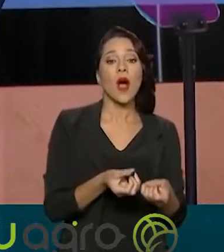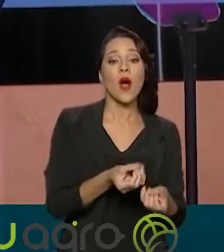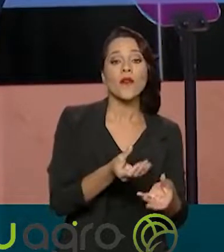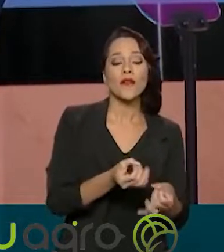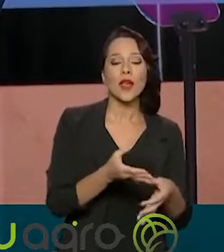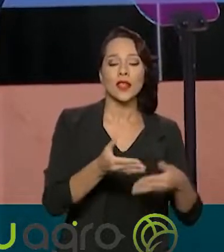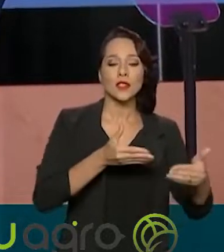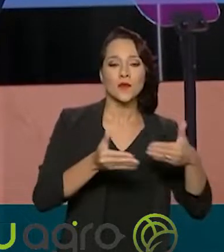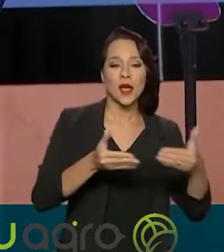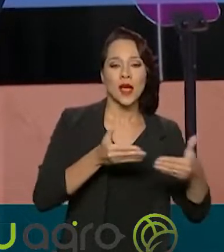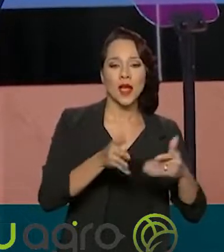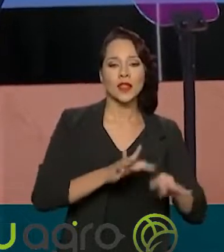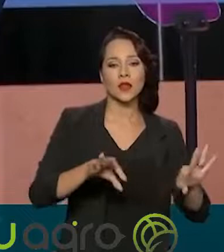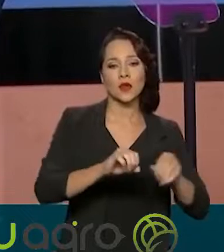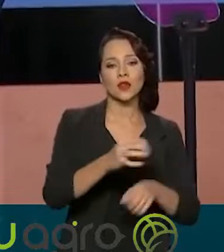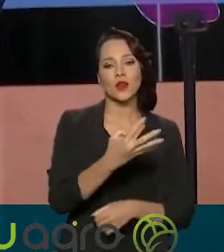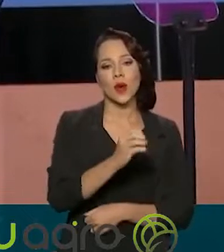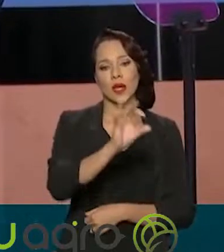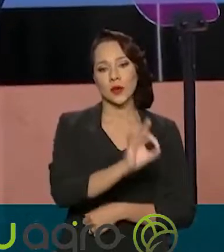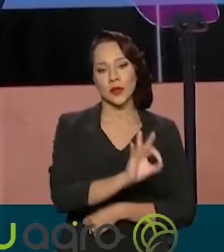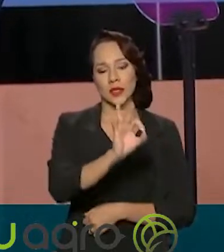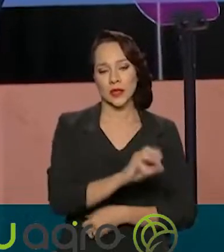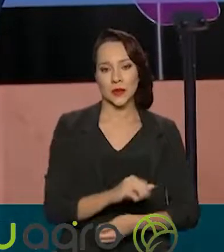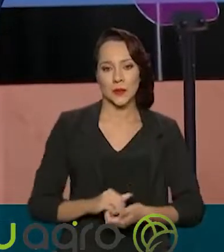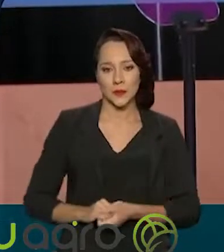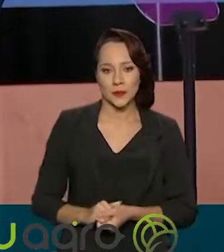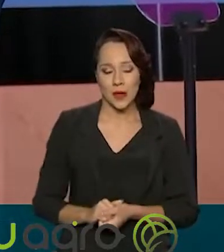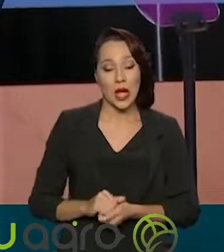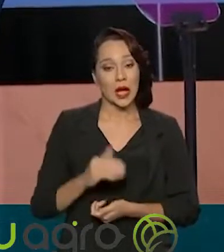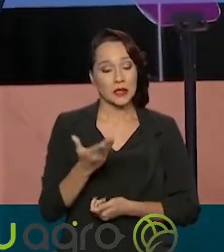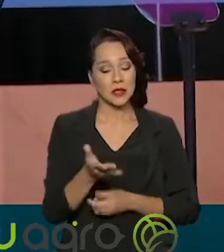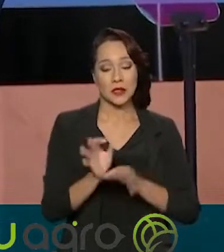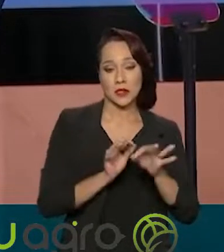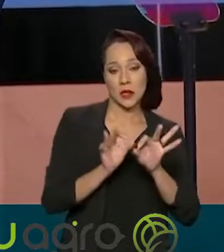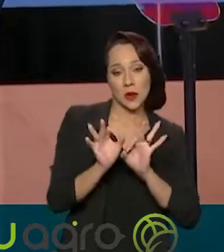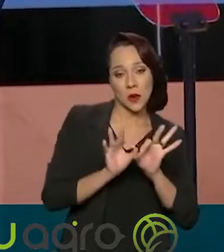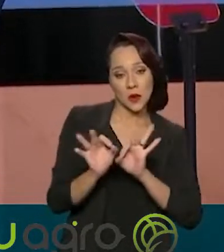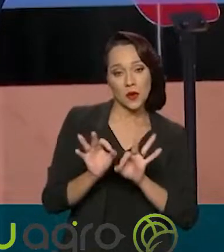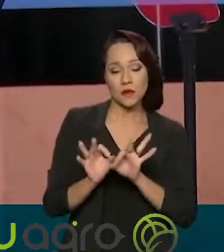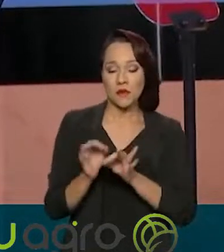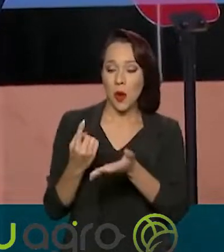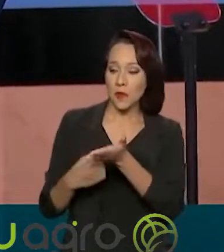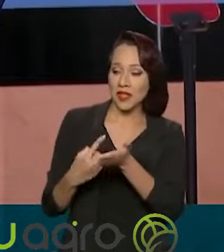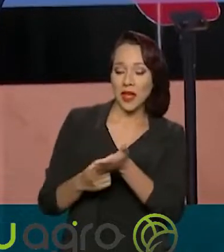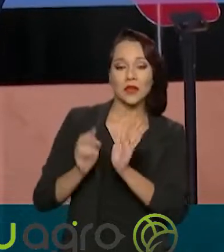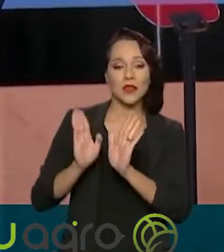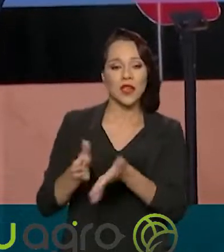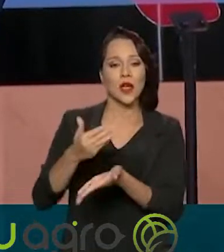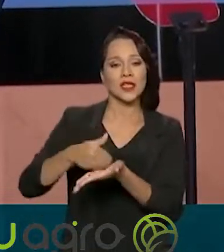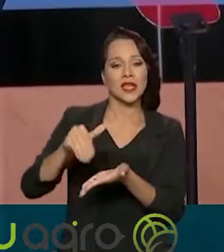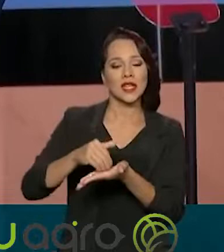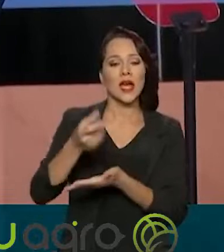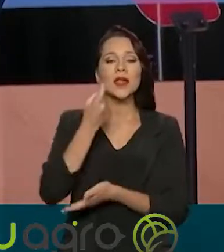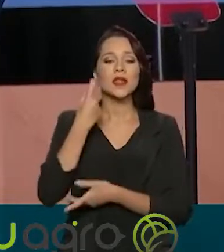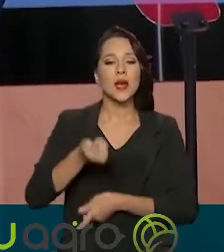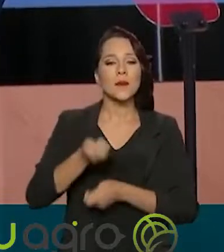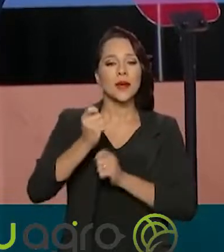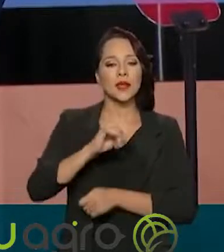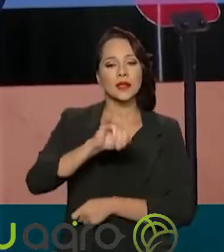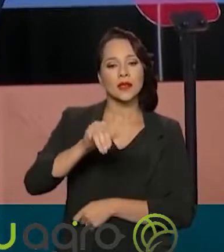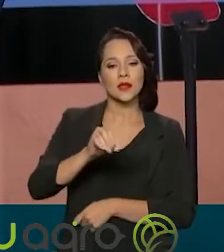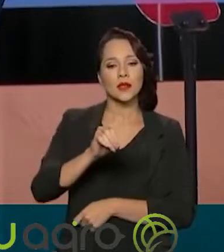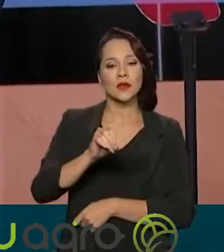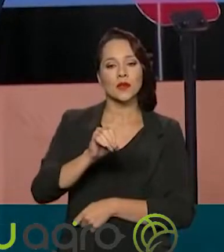de mercado em torno de 40%. Assim tem tratado com Vossa Excelência o nosso secretário da Pesca, Jorge